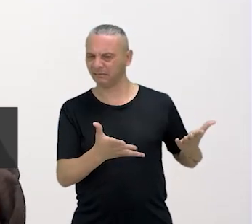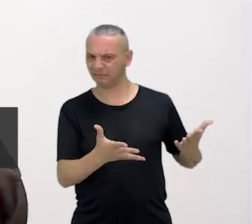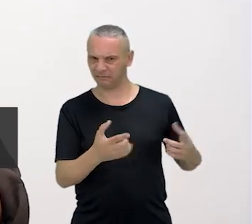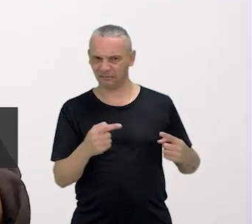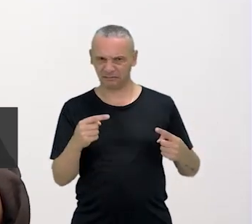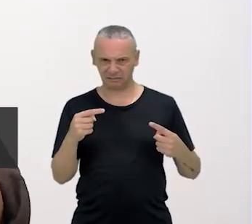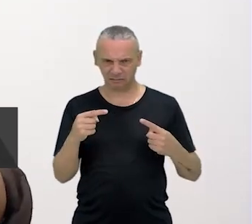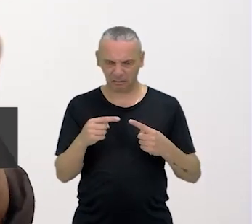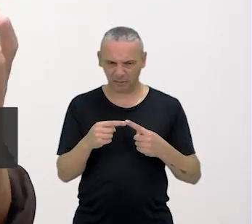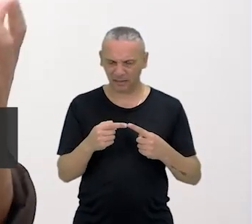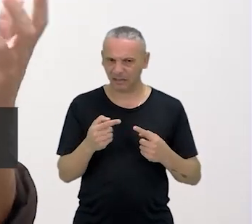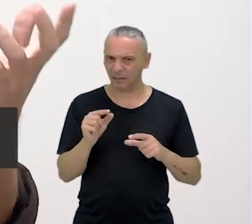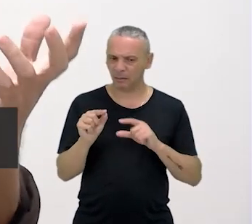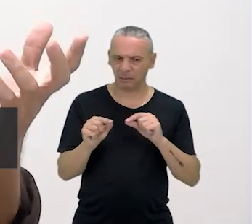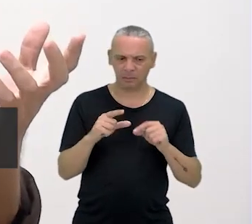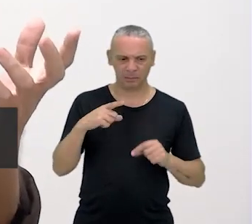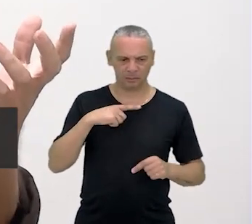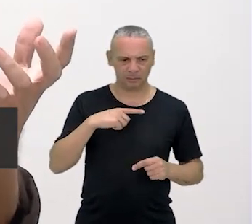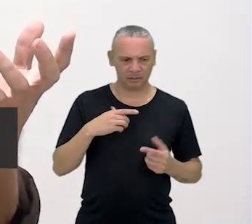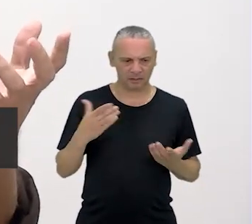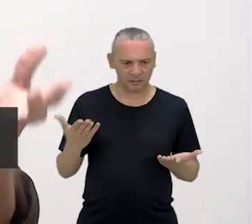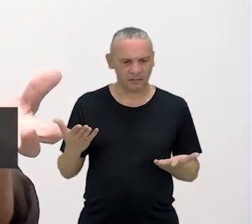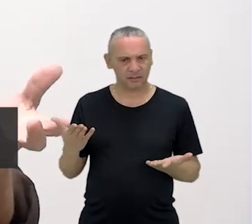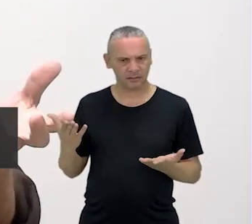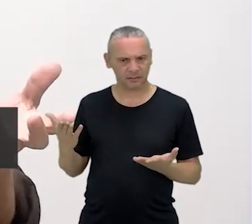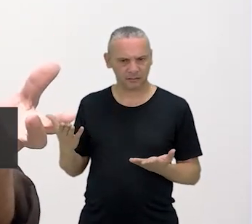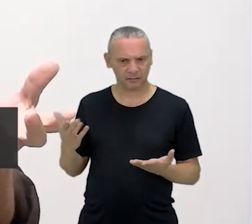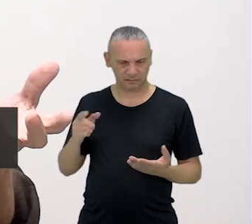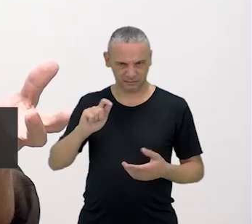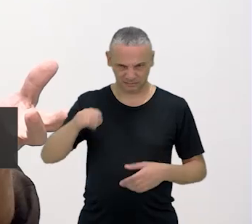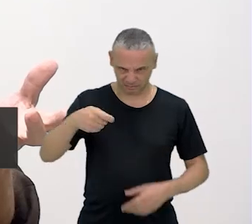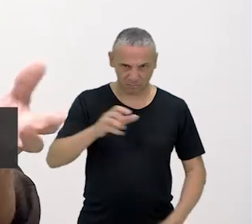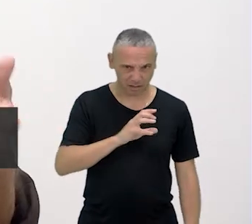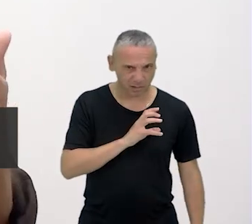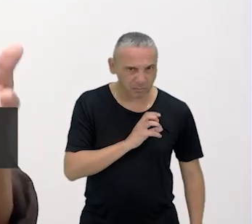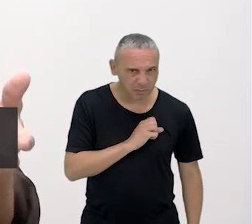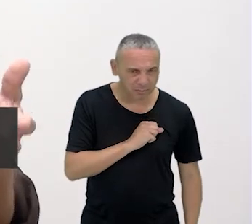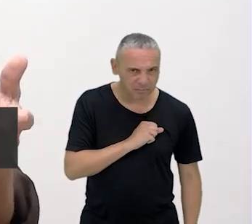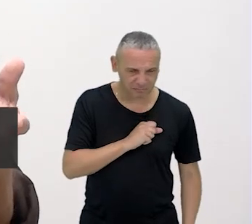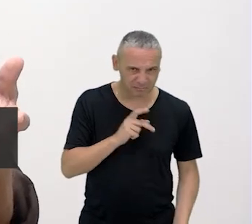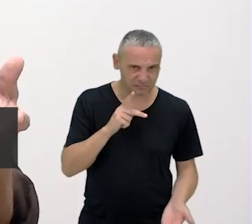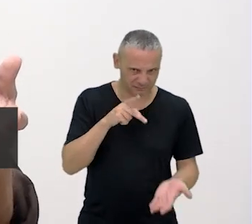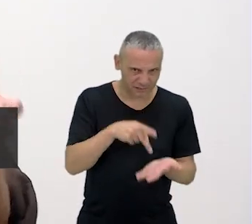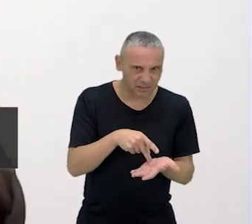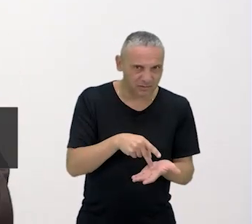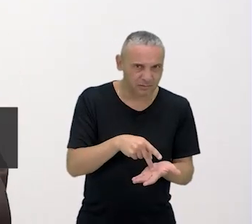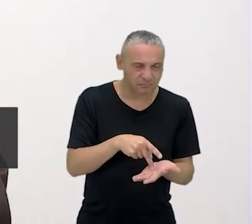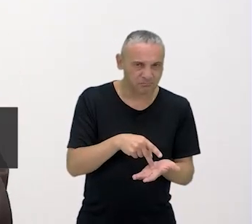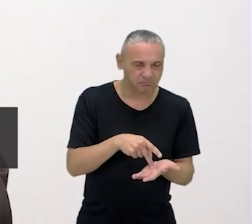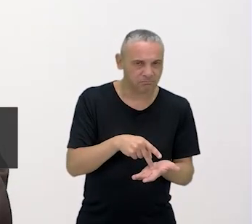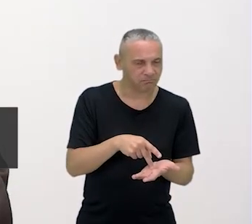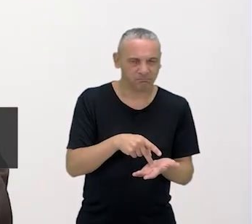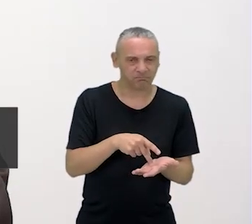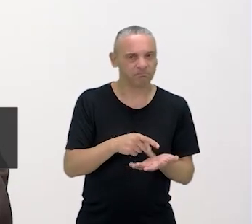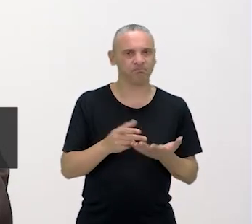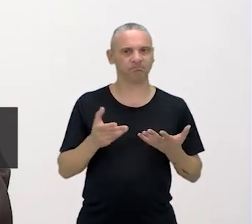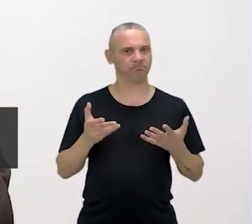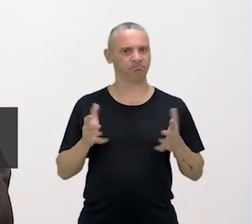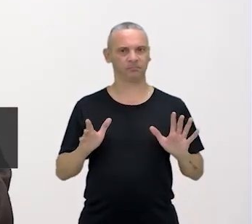senhores, senhoritas, senhoras, falo como um todo, isso é amor? Isso realmente é amor? Se for, eu não quero